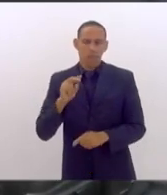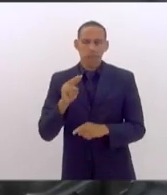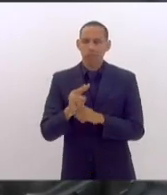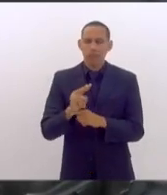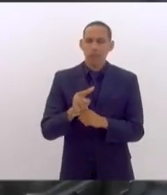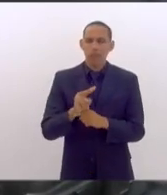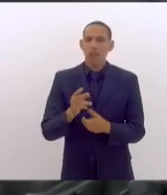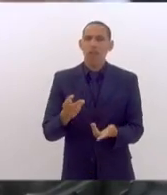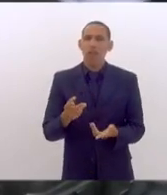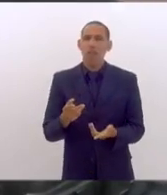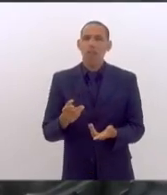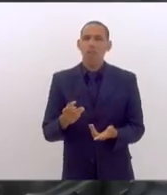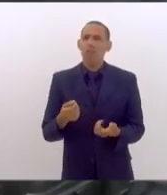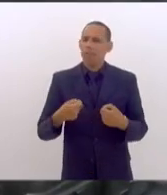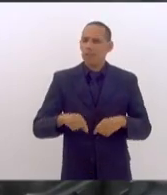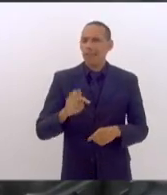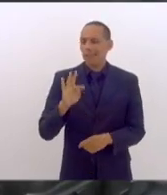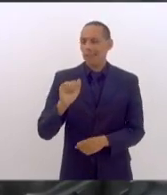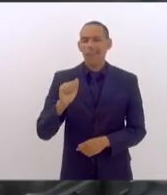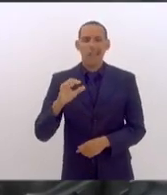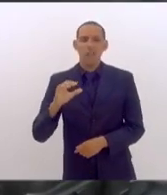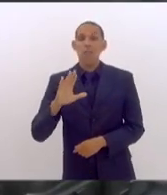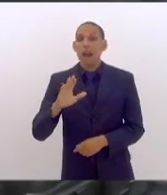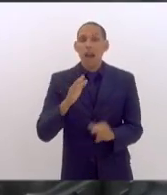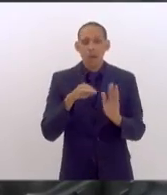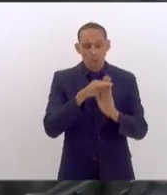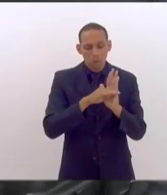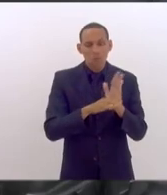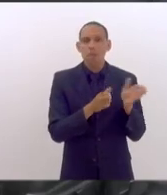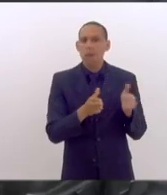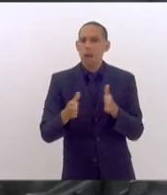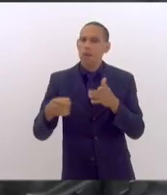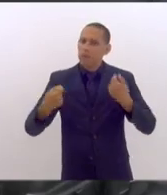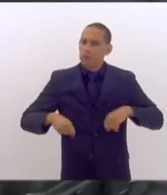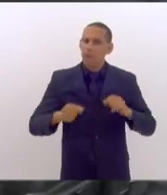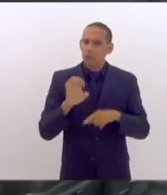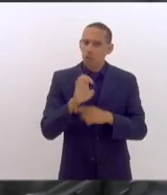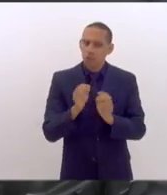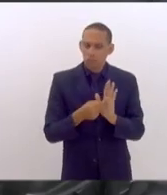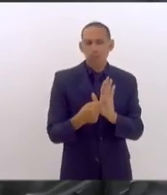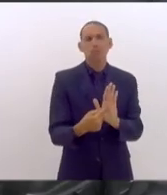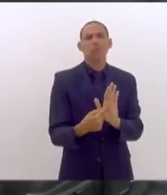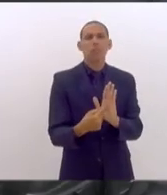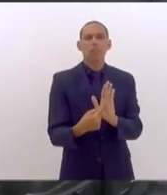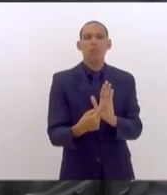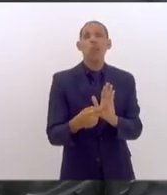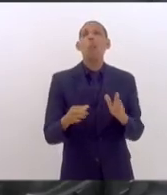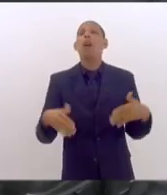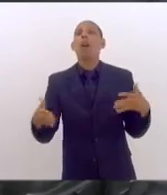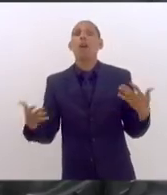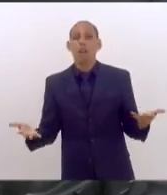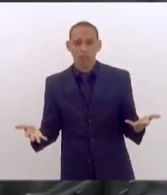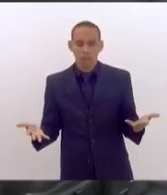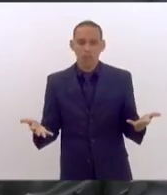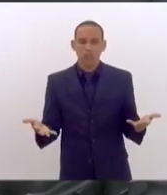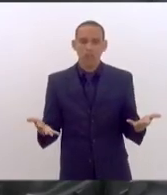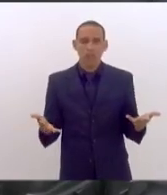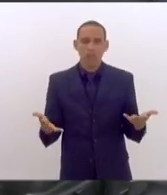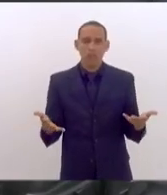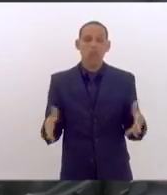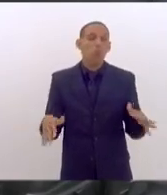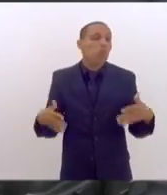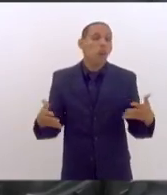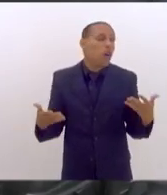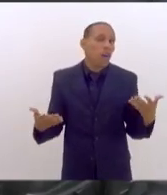através de um táxi mas tem que ter um cronograma o estado que apresenta um cronograma de fato de quando vai ser apresentado de